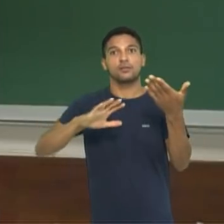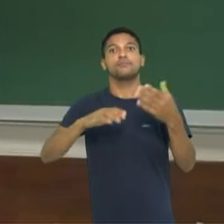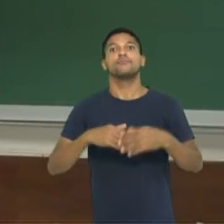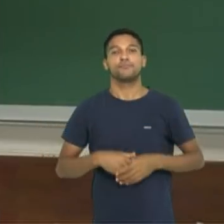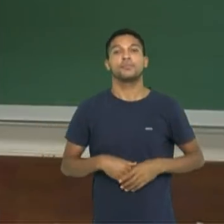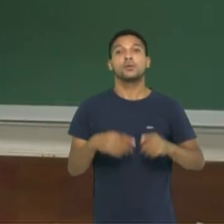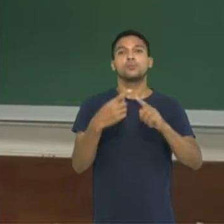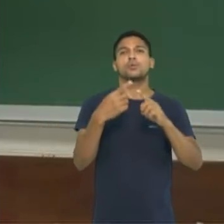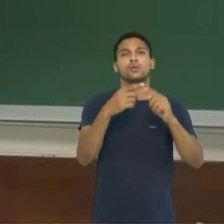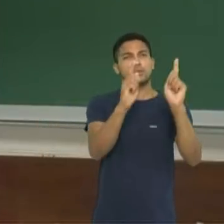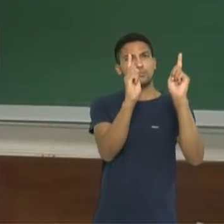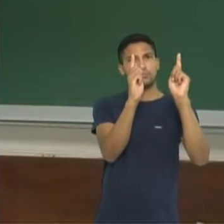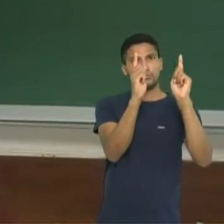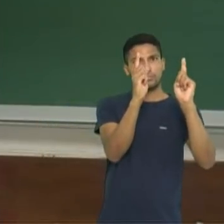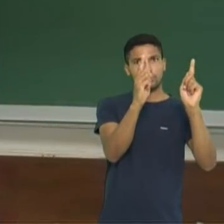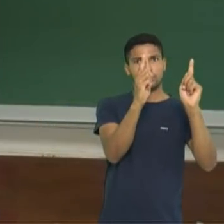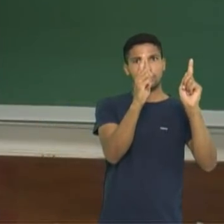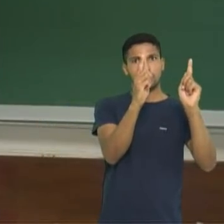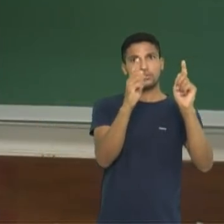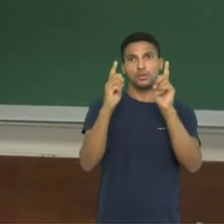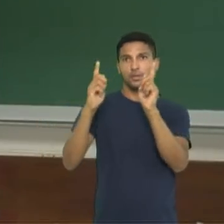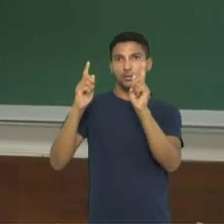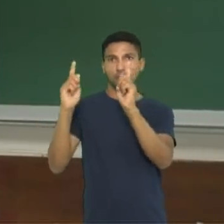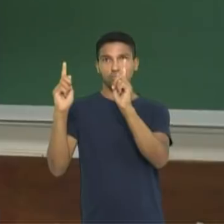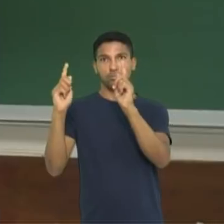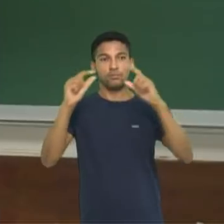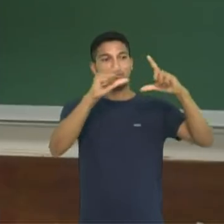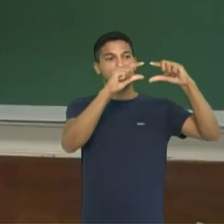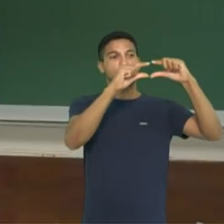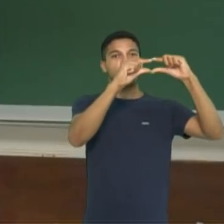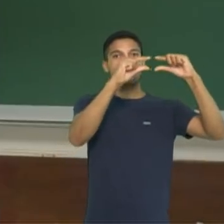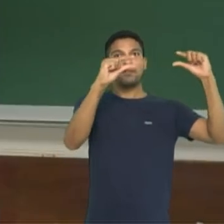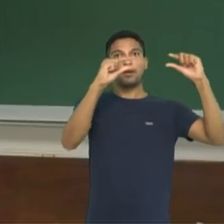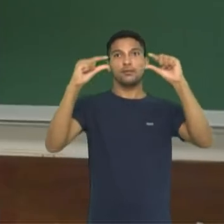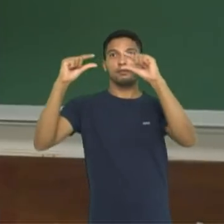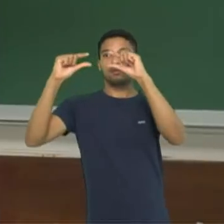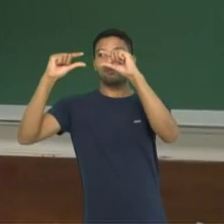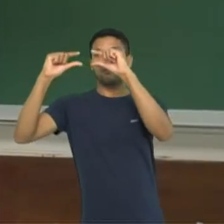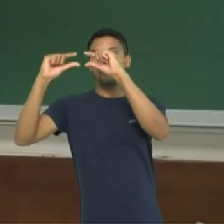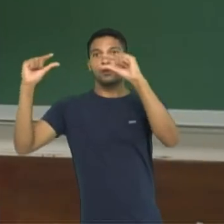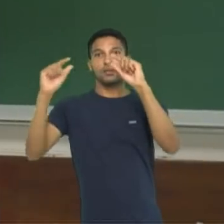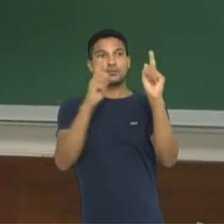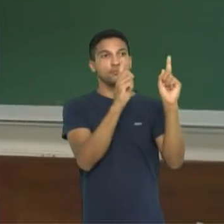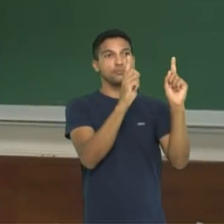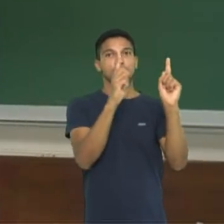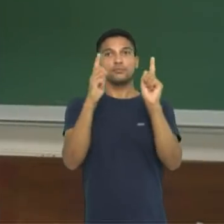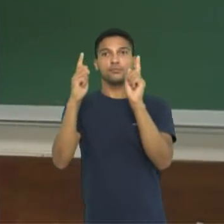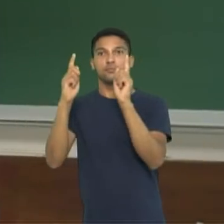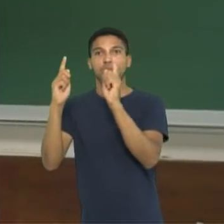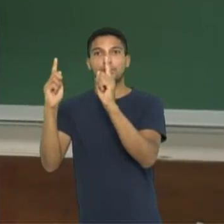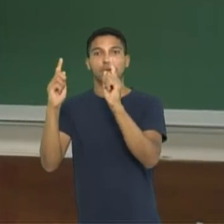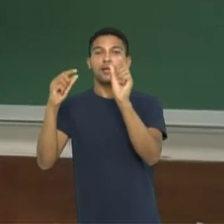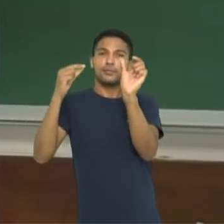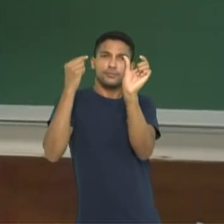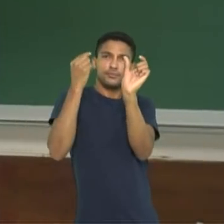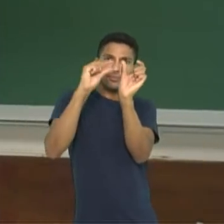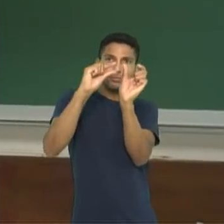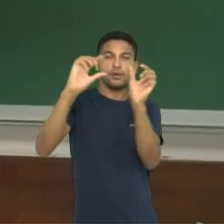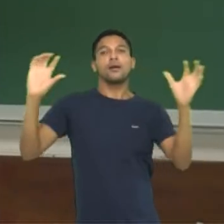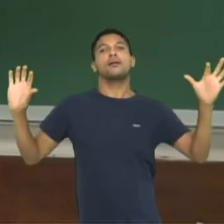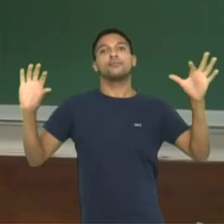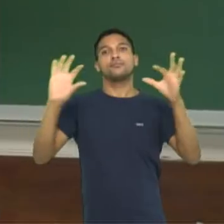as atividades e assistir às videoaulas. Então, dois verbos, assistir e fazer, são ligados por uma conjunção aditiva, né?